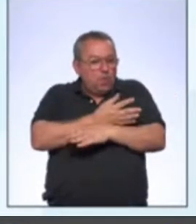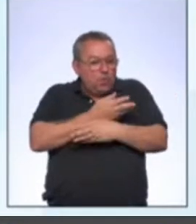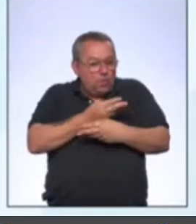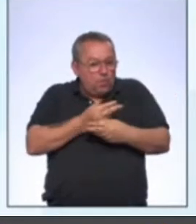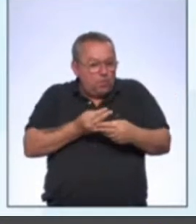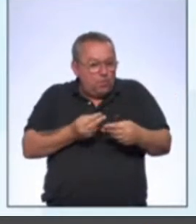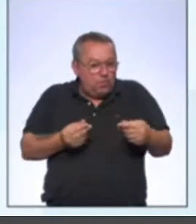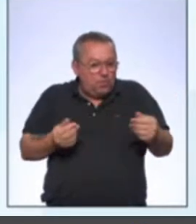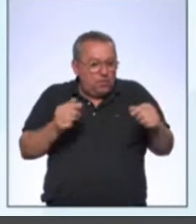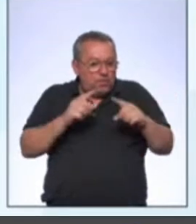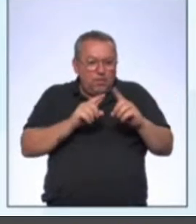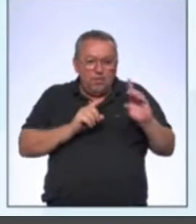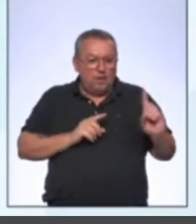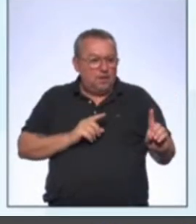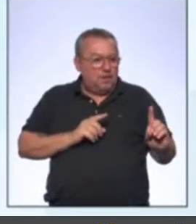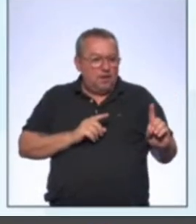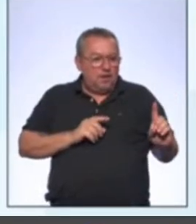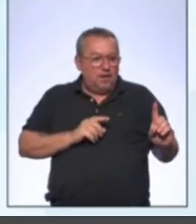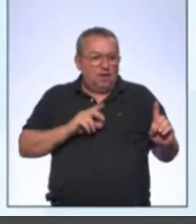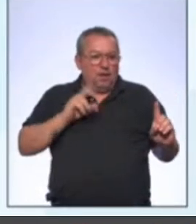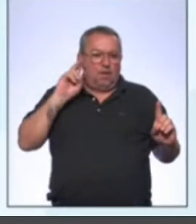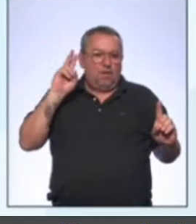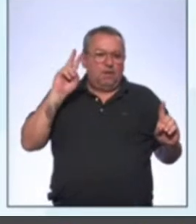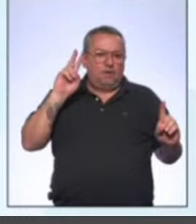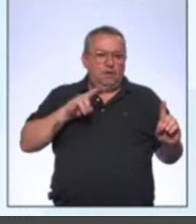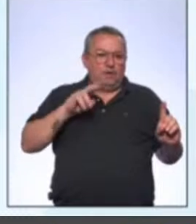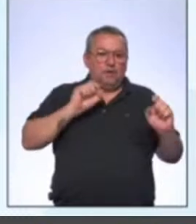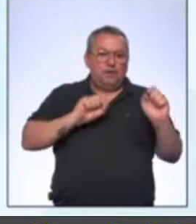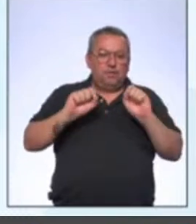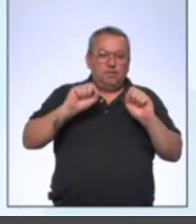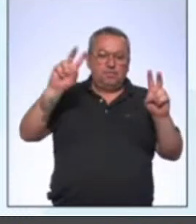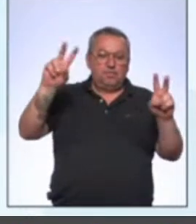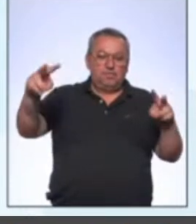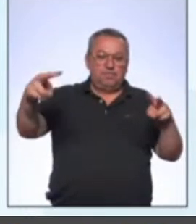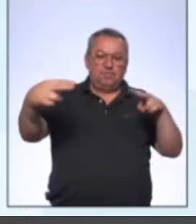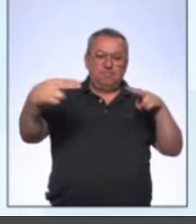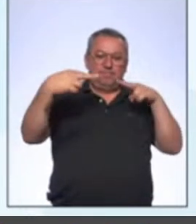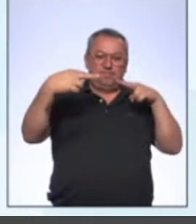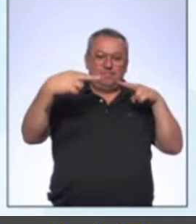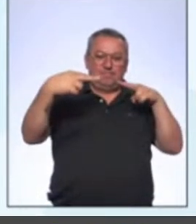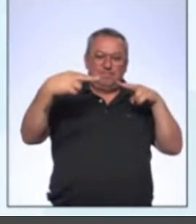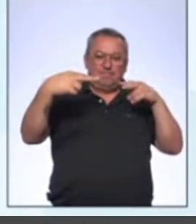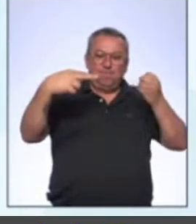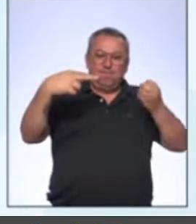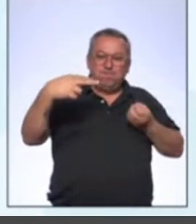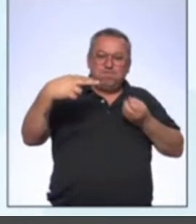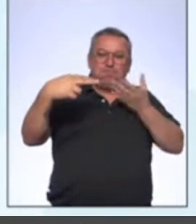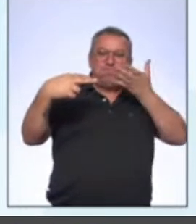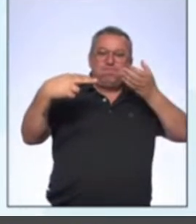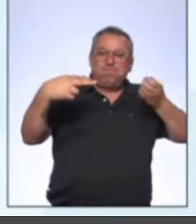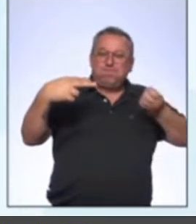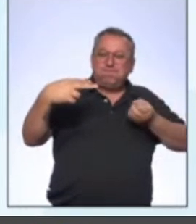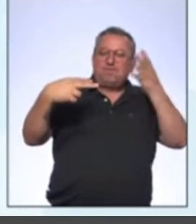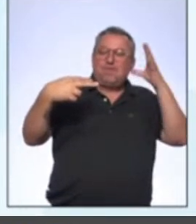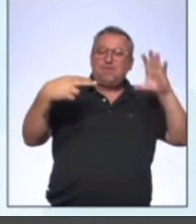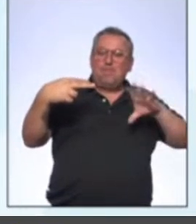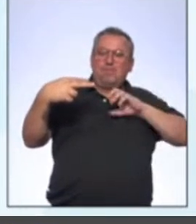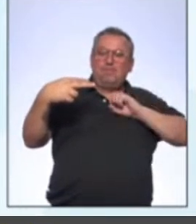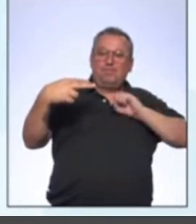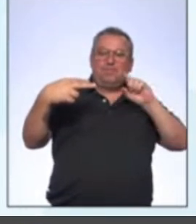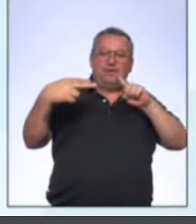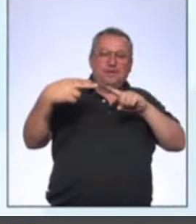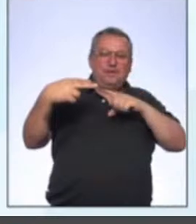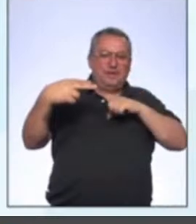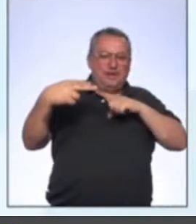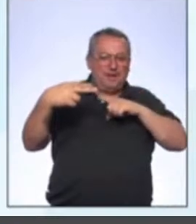Só pode ser alternativa D. Vamos ver se é mesmo. Considera que através do olhar confessa todo o amor que sente, mais